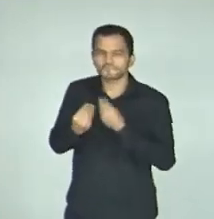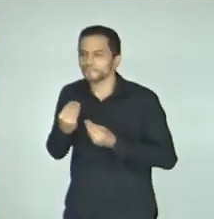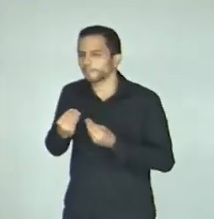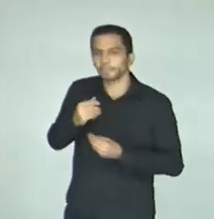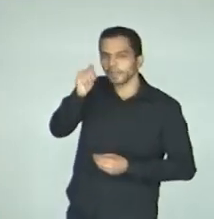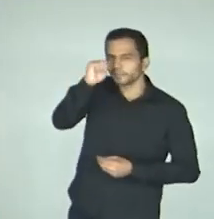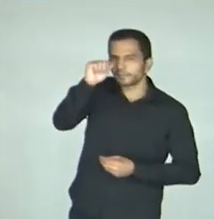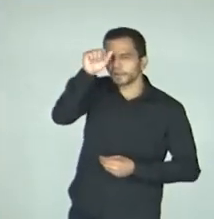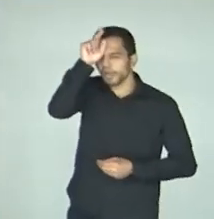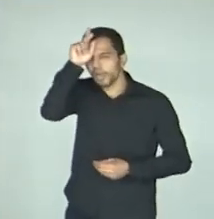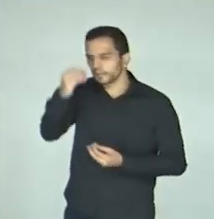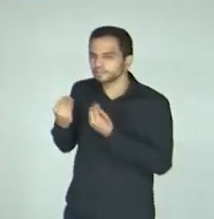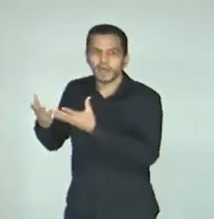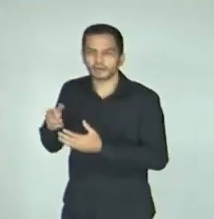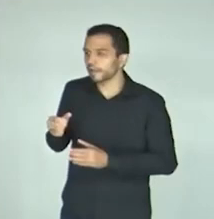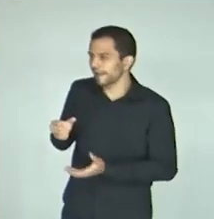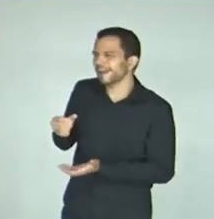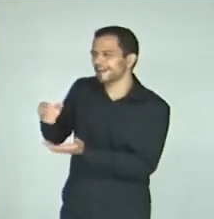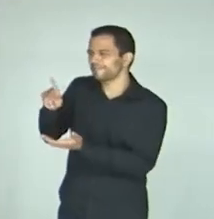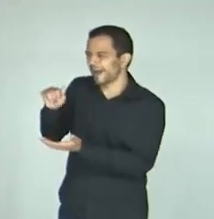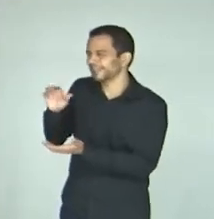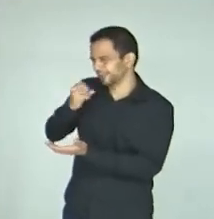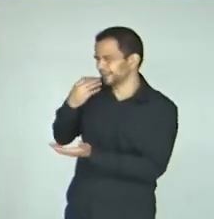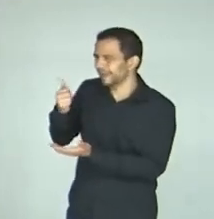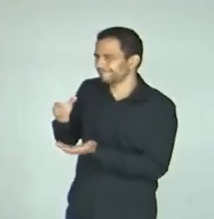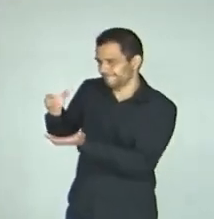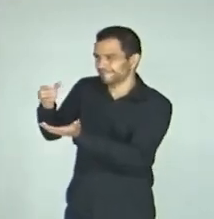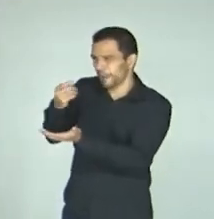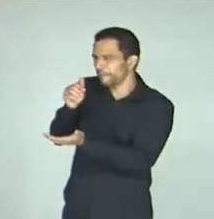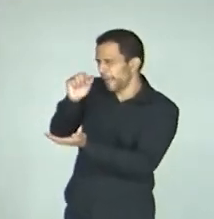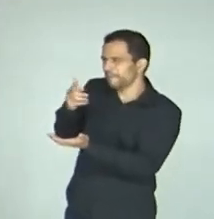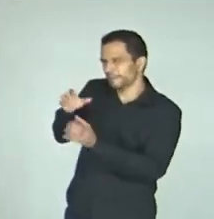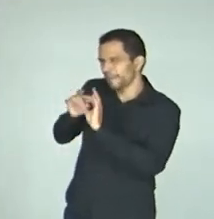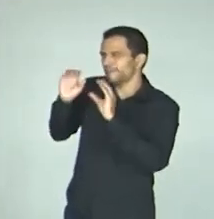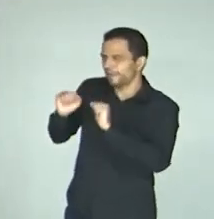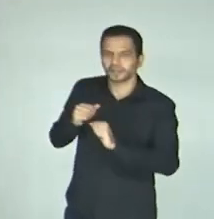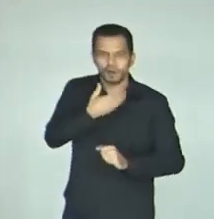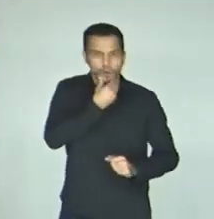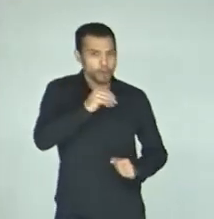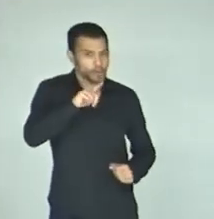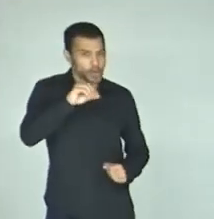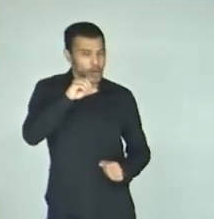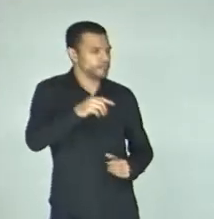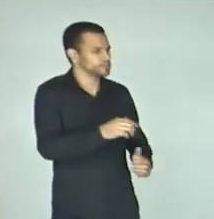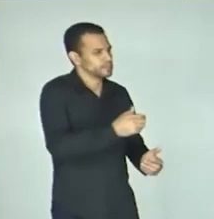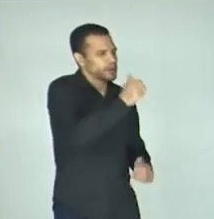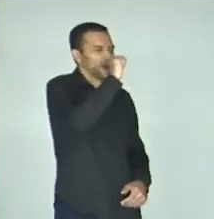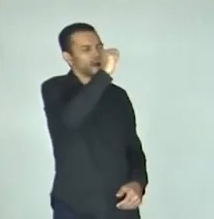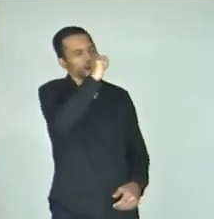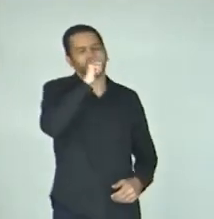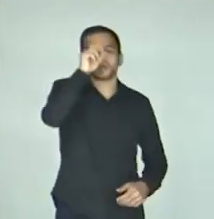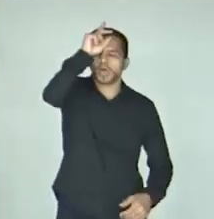pai ficar grávida e nem nota diz o texto de tão embriagado que tá depois da feira mais nova no dia